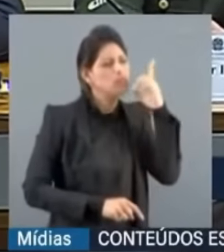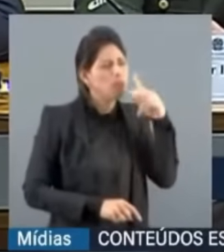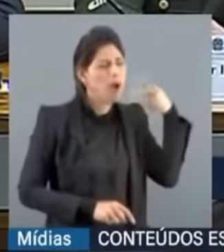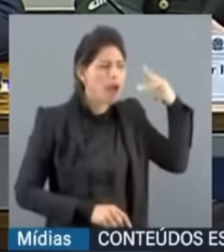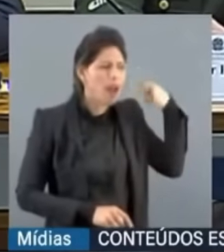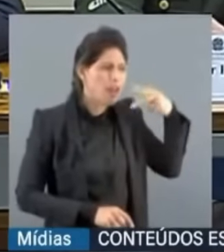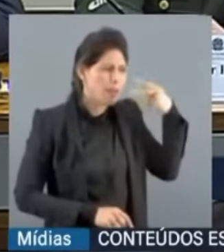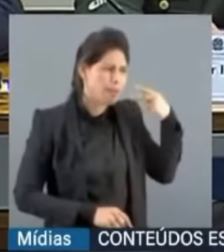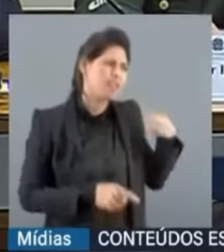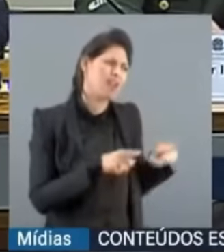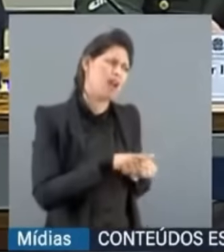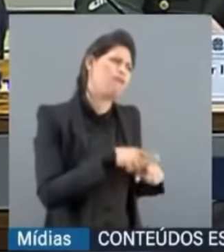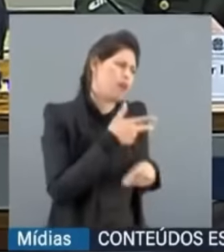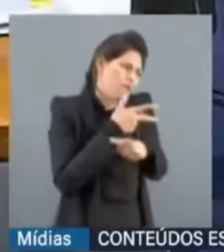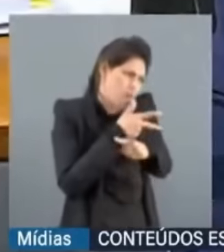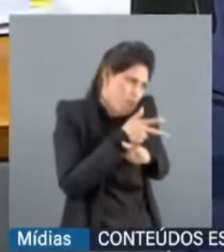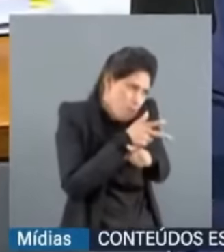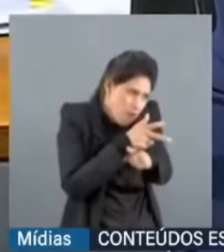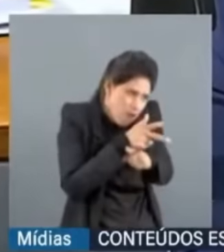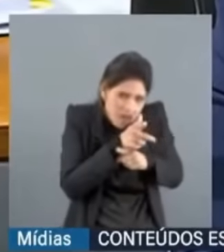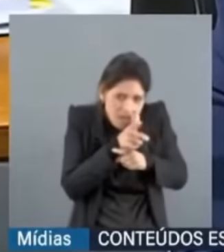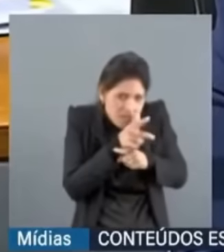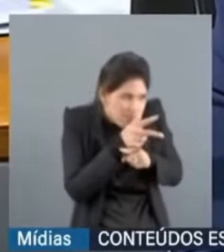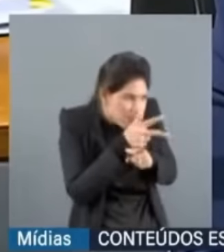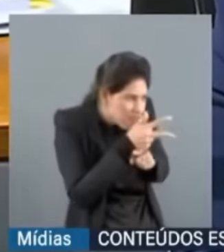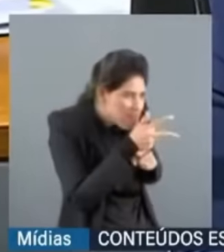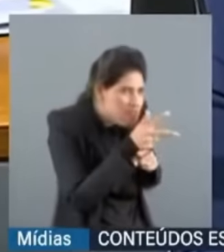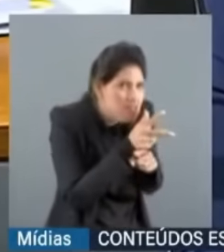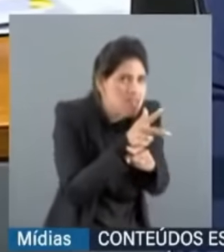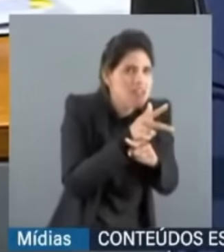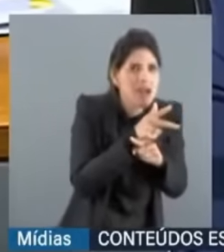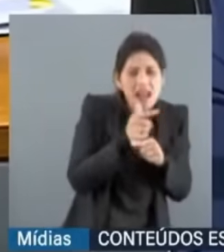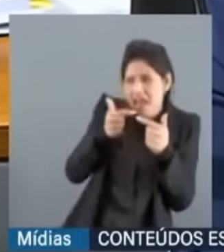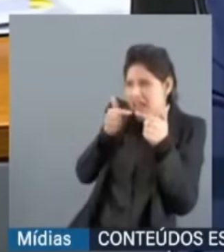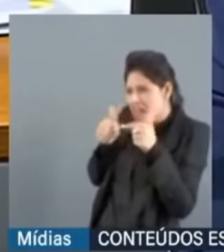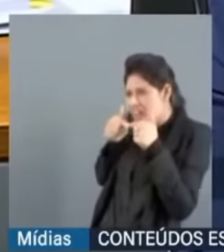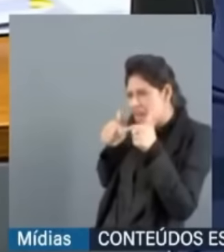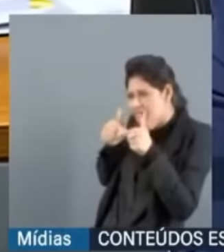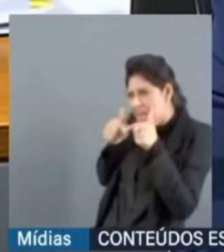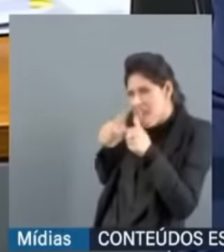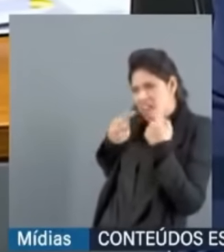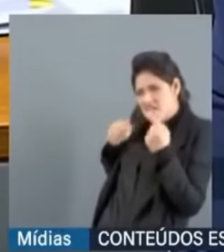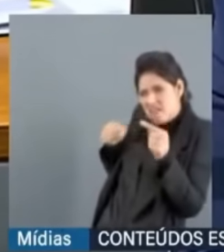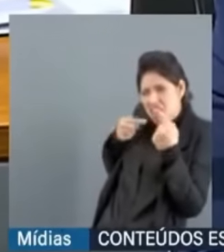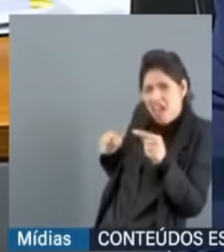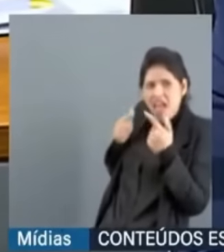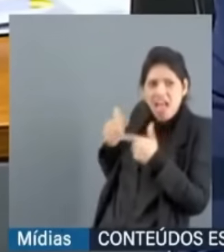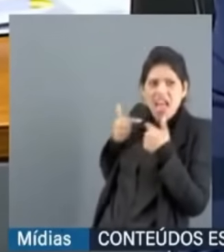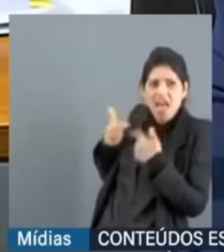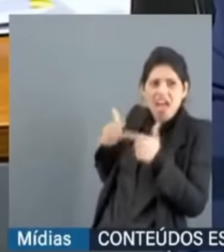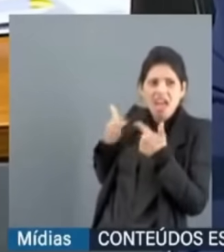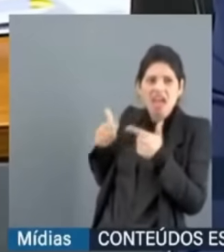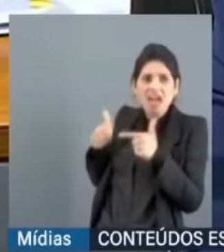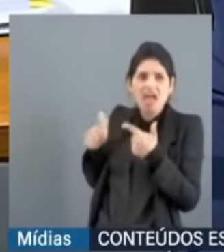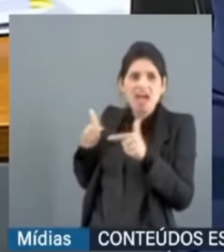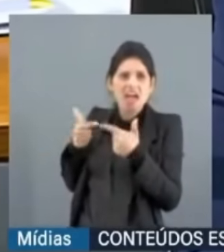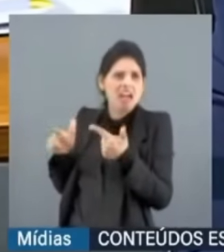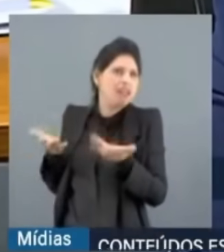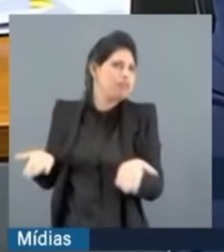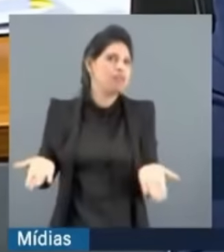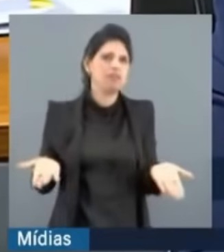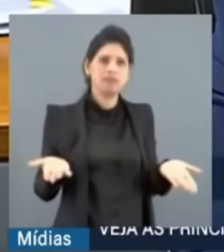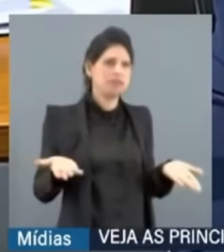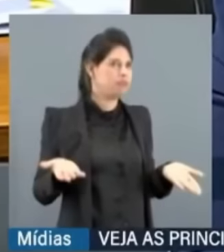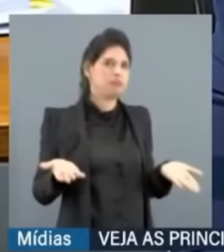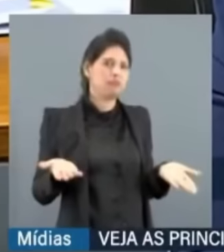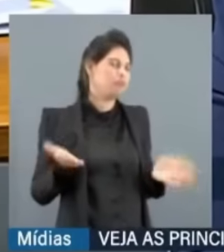outro, fique filmando outro parlamentar. Fique do lado dando risada do outro parlamentar que está falando, porque A isso verdade é não que todo mundo contribui quer ficar